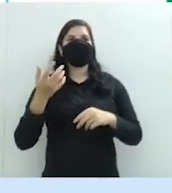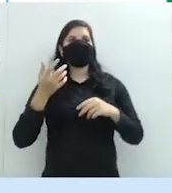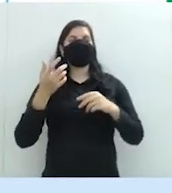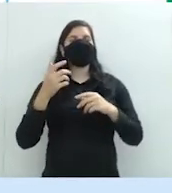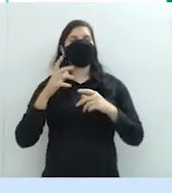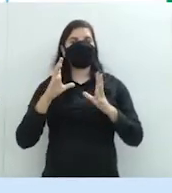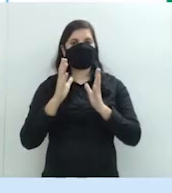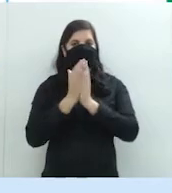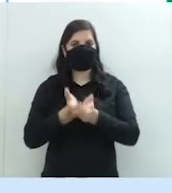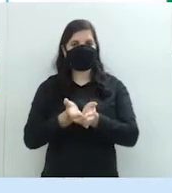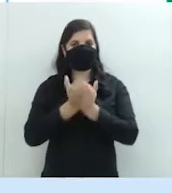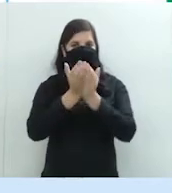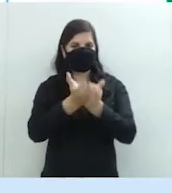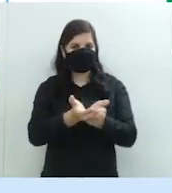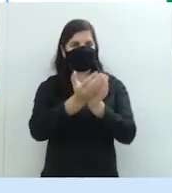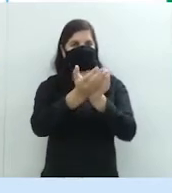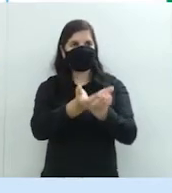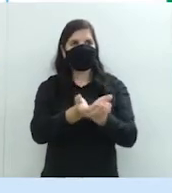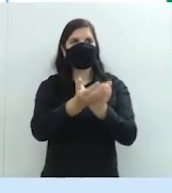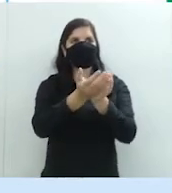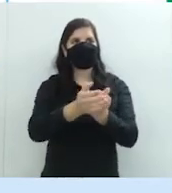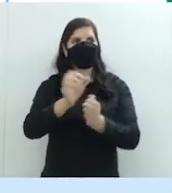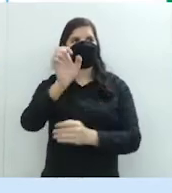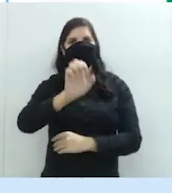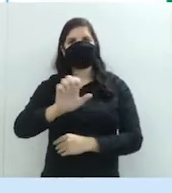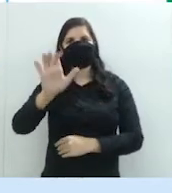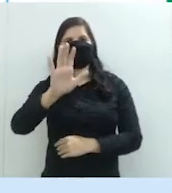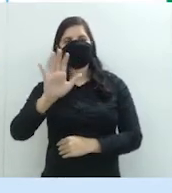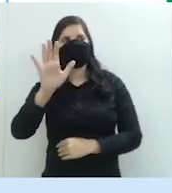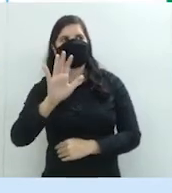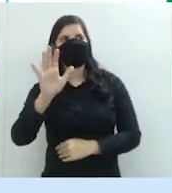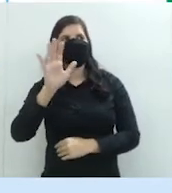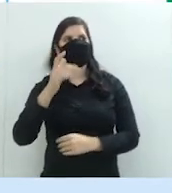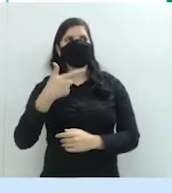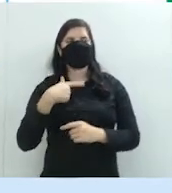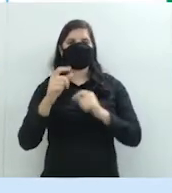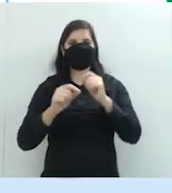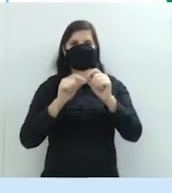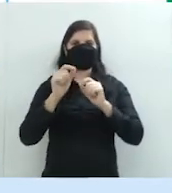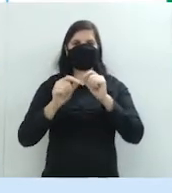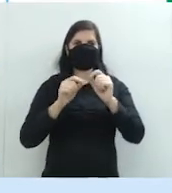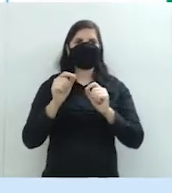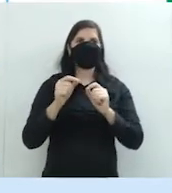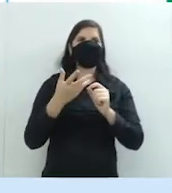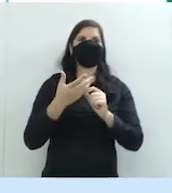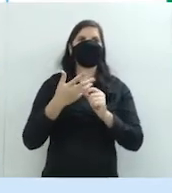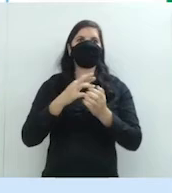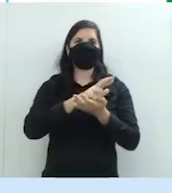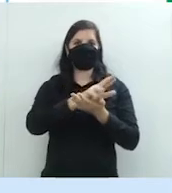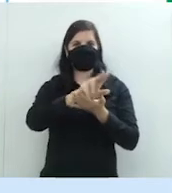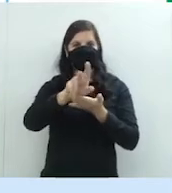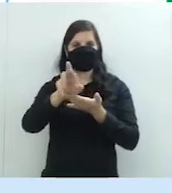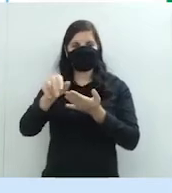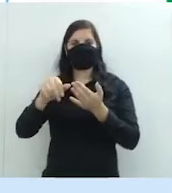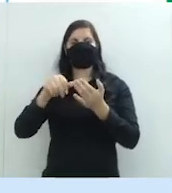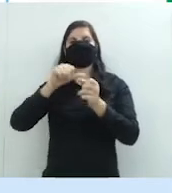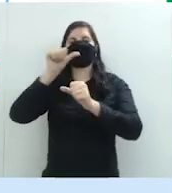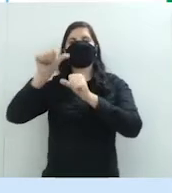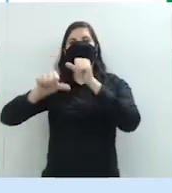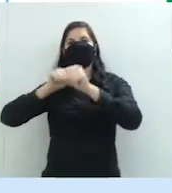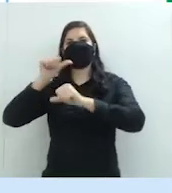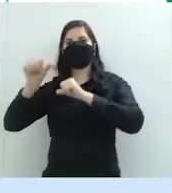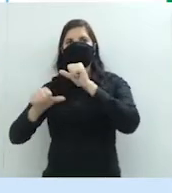expansão ultramarina europeia provocou o quê? Uma série de